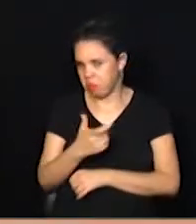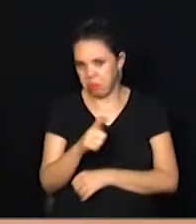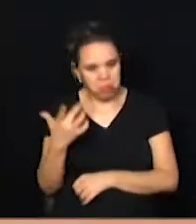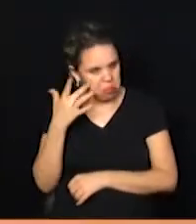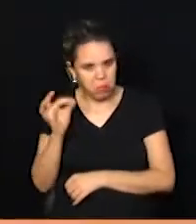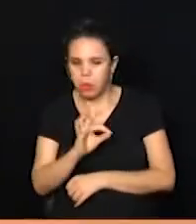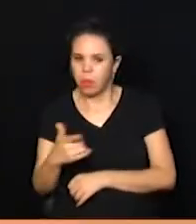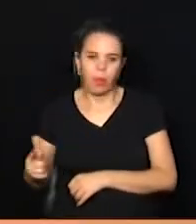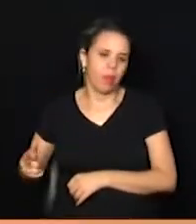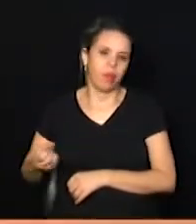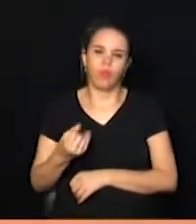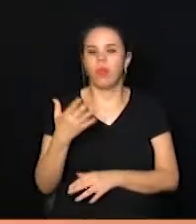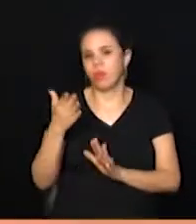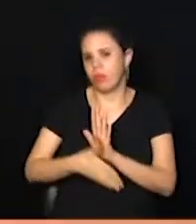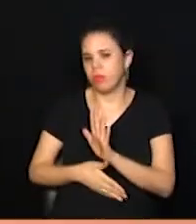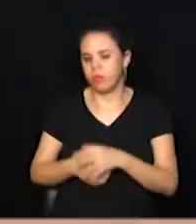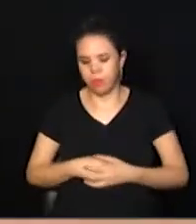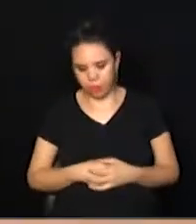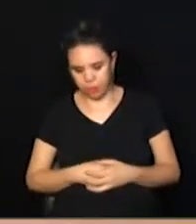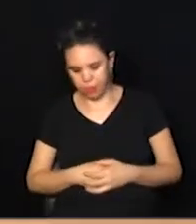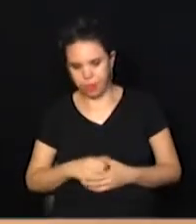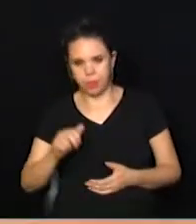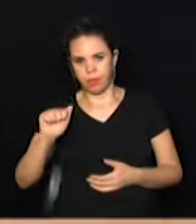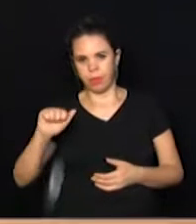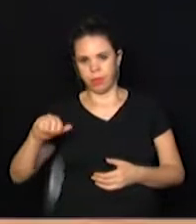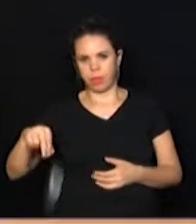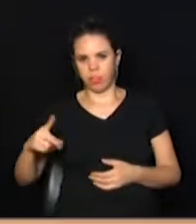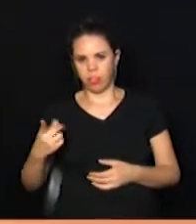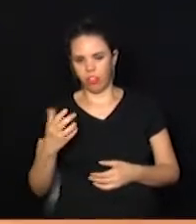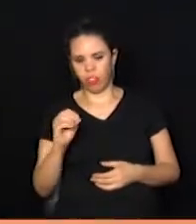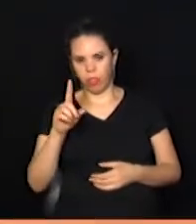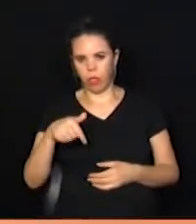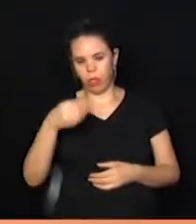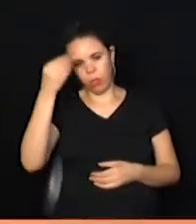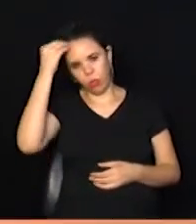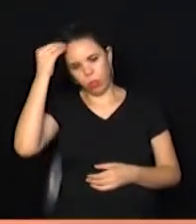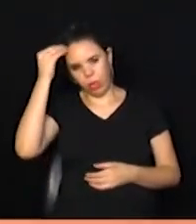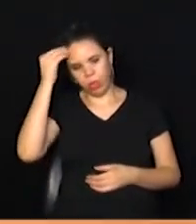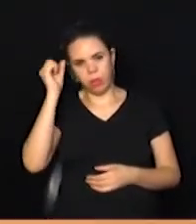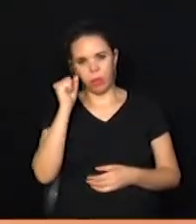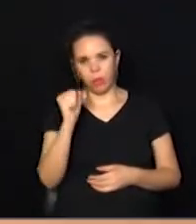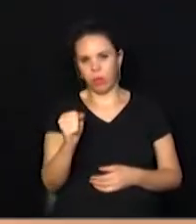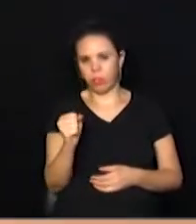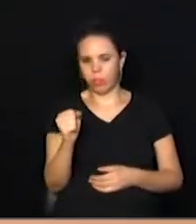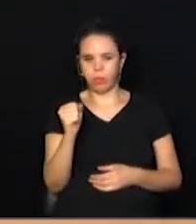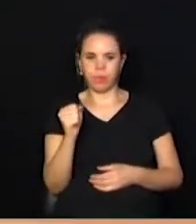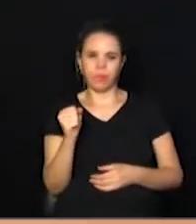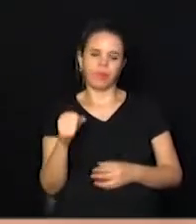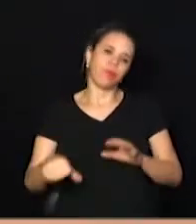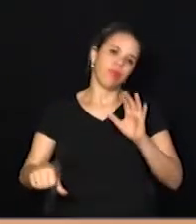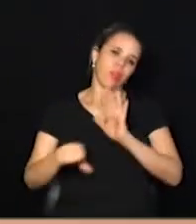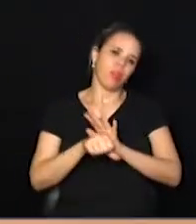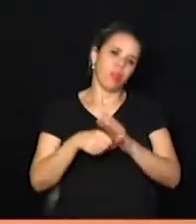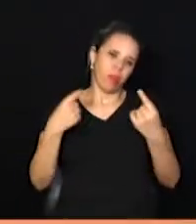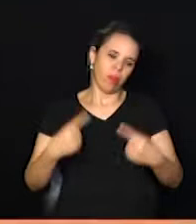um indício suficiente de que o Andinho era o suposto autor do crime contra